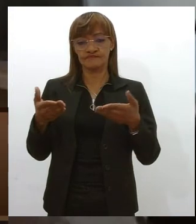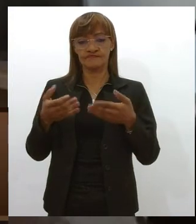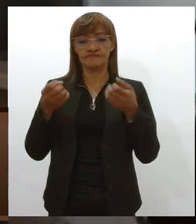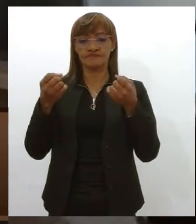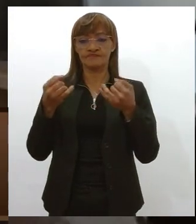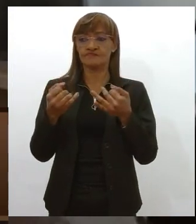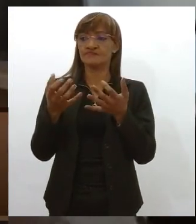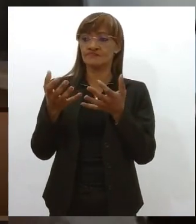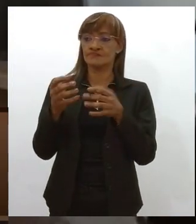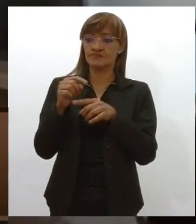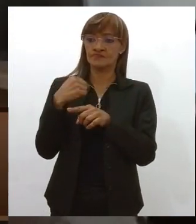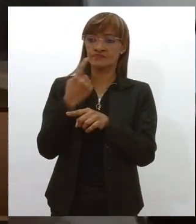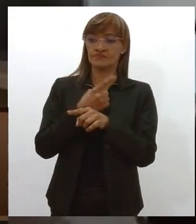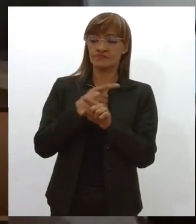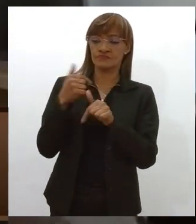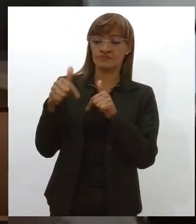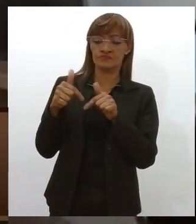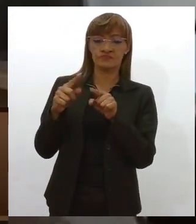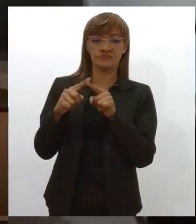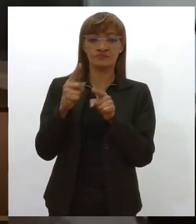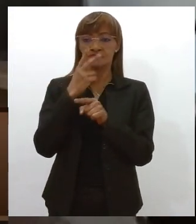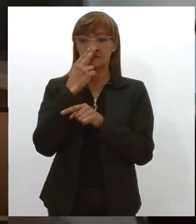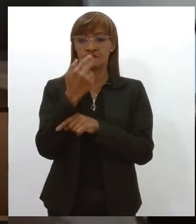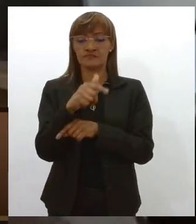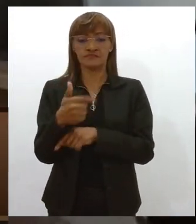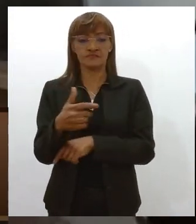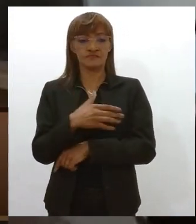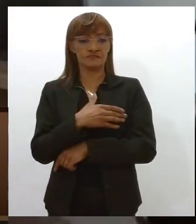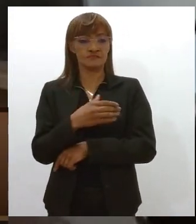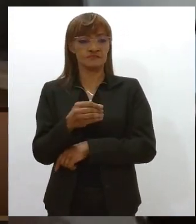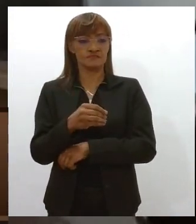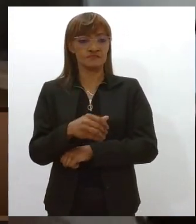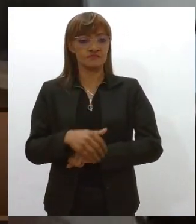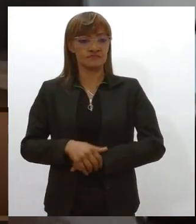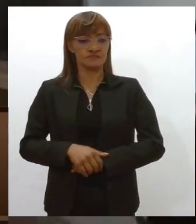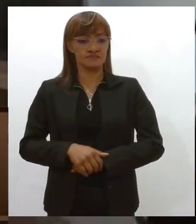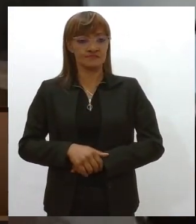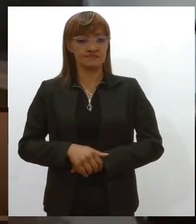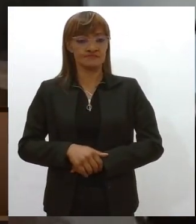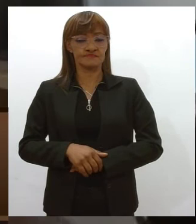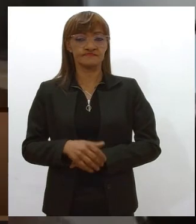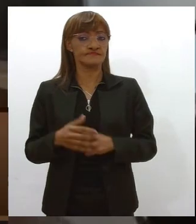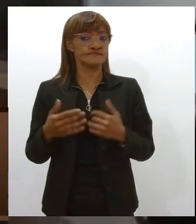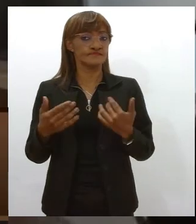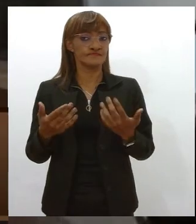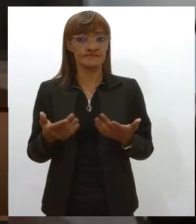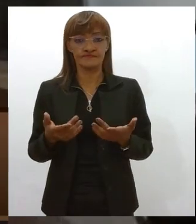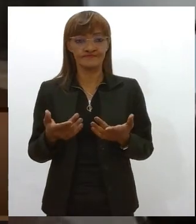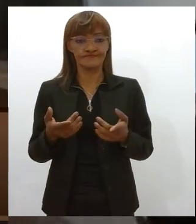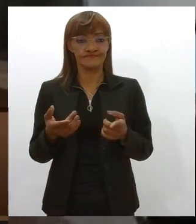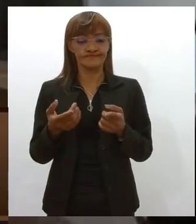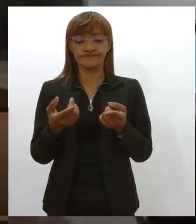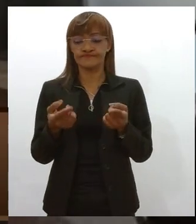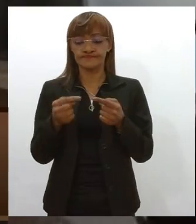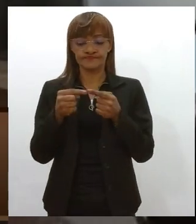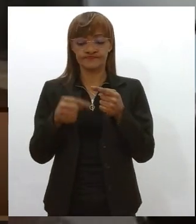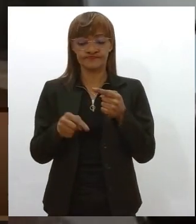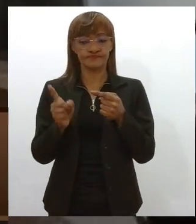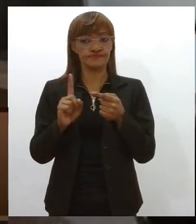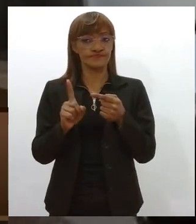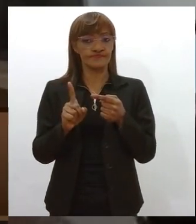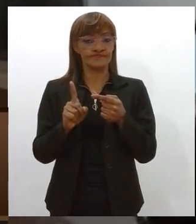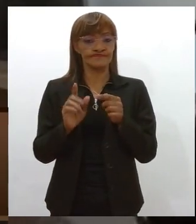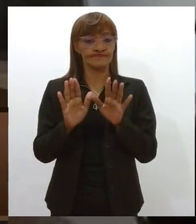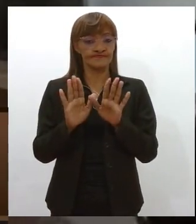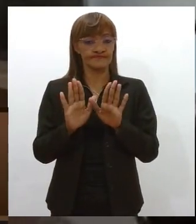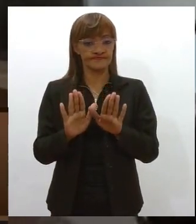como se a gente não tivesse filho, querem que a gente cuide dos nossos filhos como se a gente não trabalhasse. E é uma conta que não vai fechar. Mas eu venho